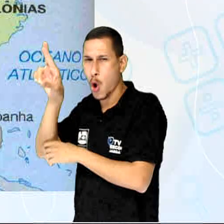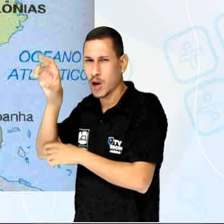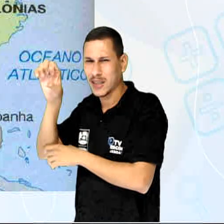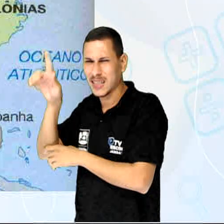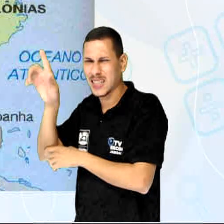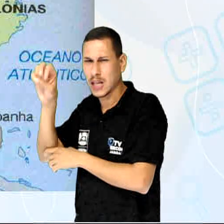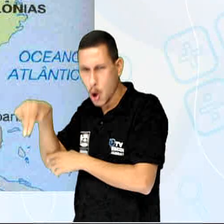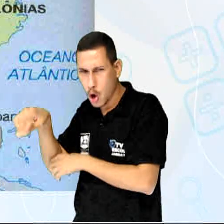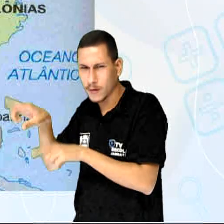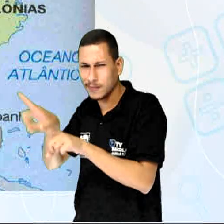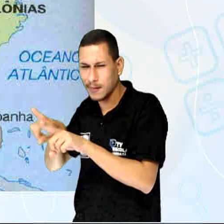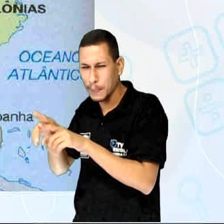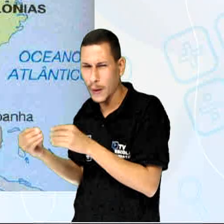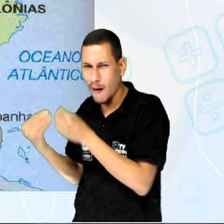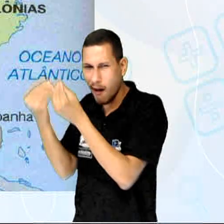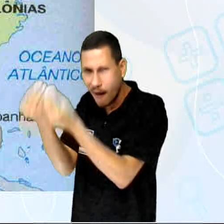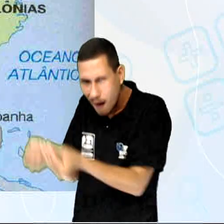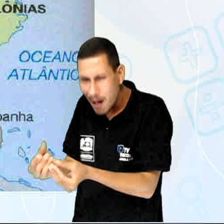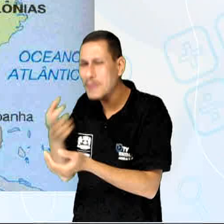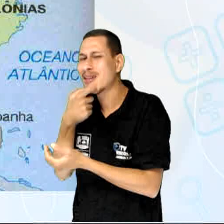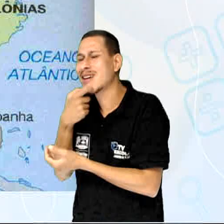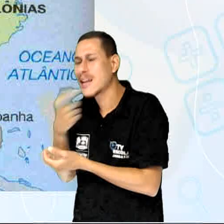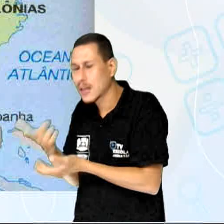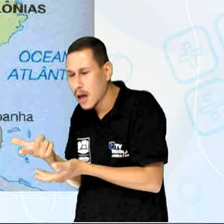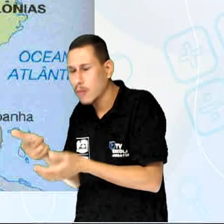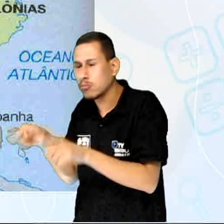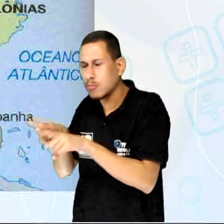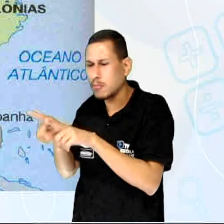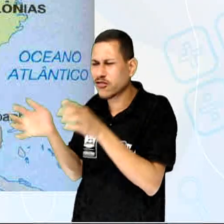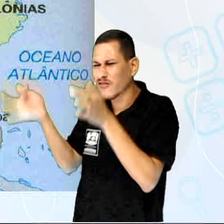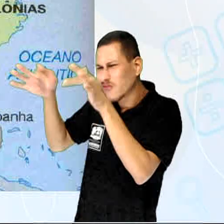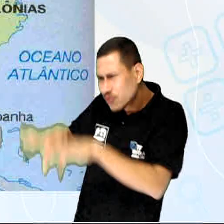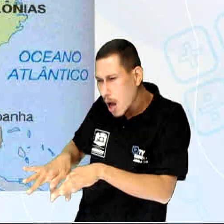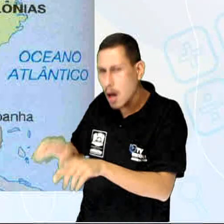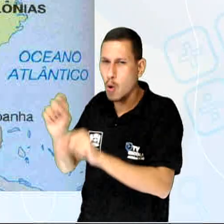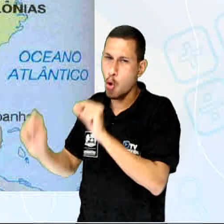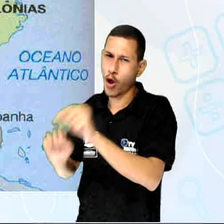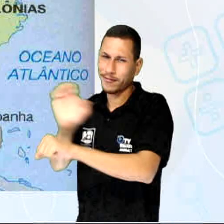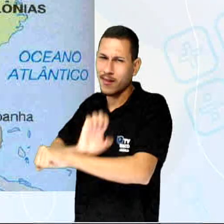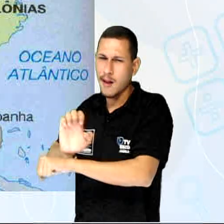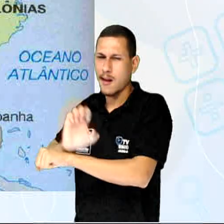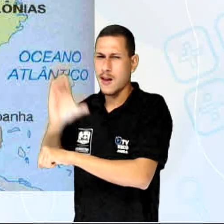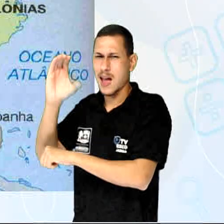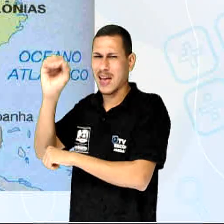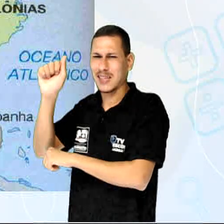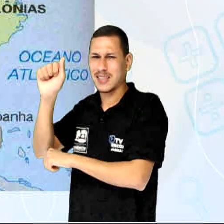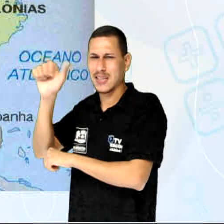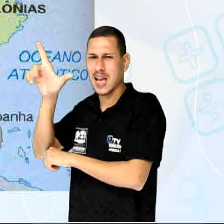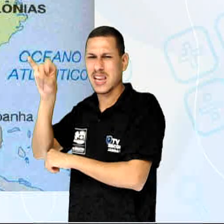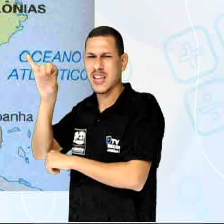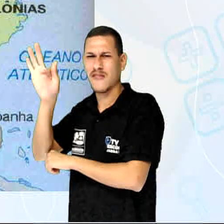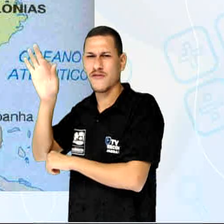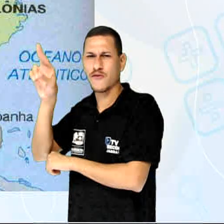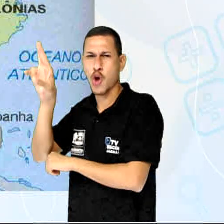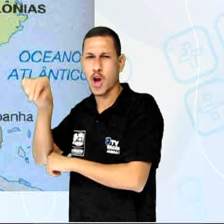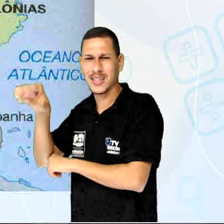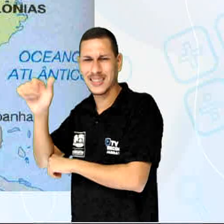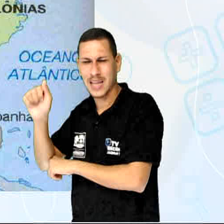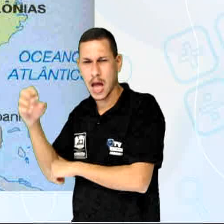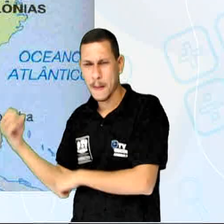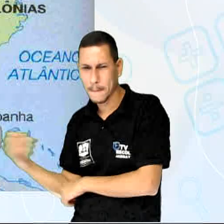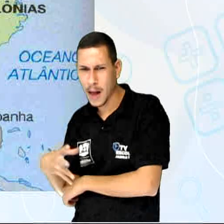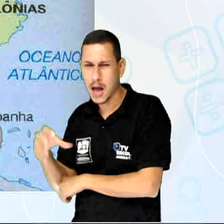pela Inglaterra em 1846. E, por fim, a Califórnia e o Novo México, que foi obtida aí do México,